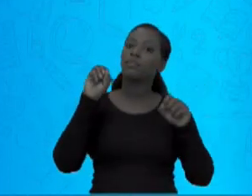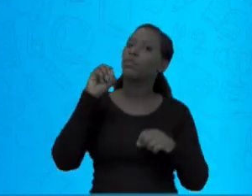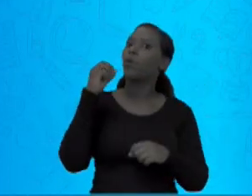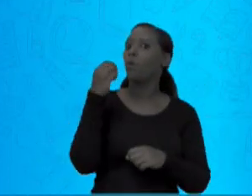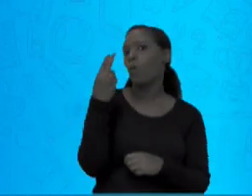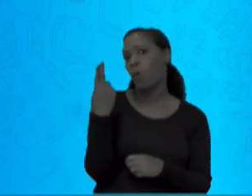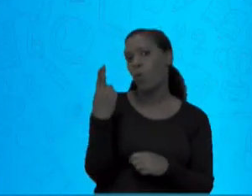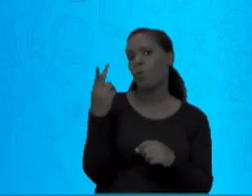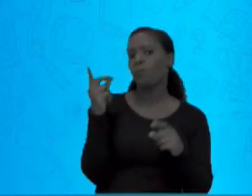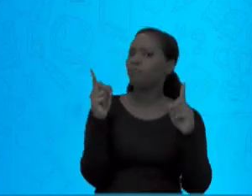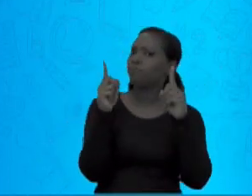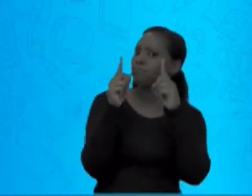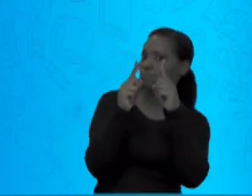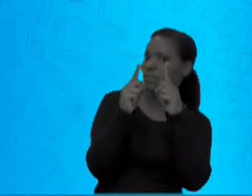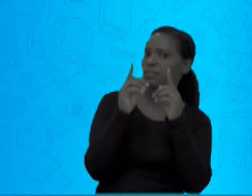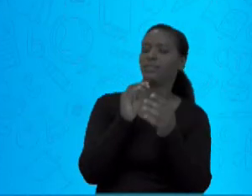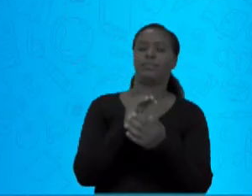pequeno.